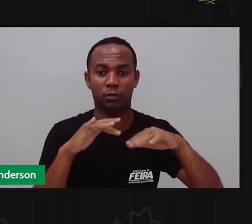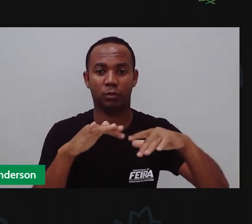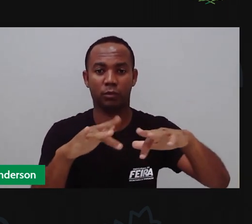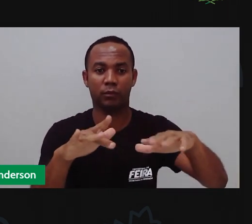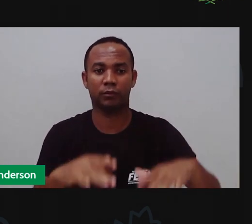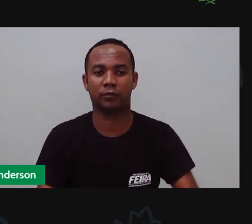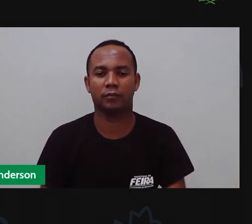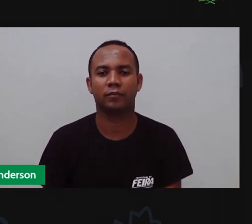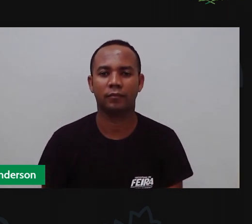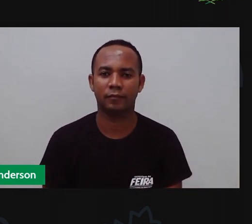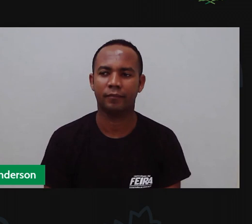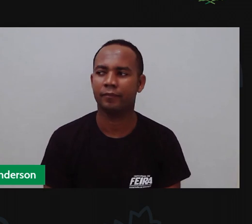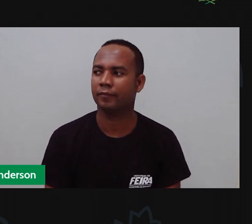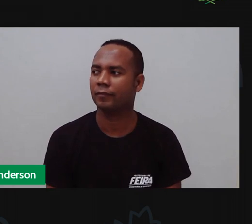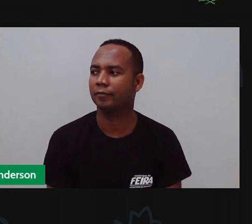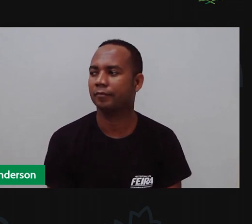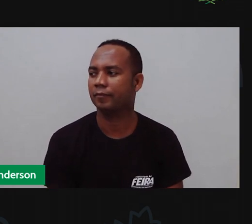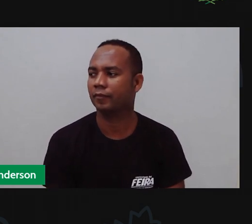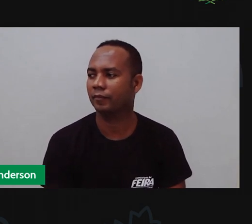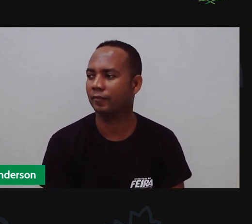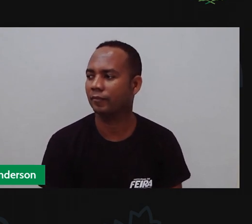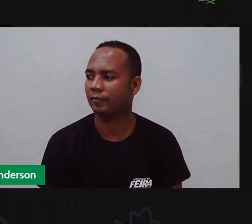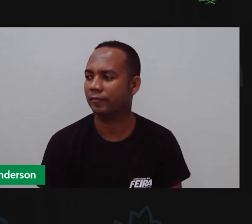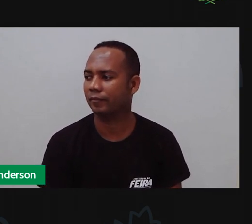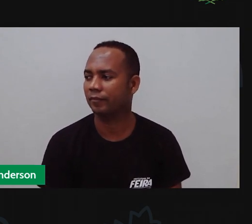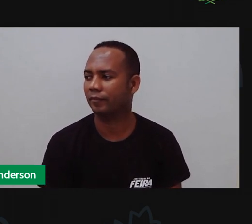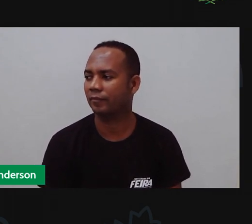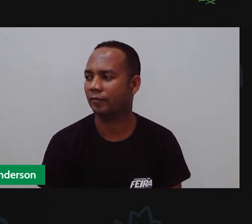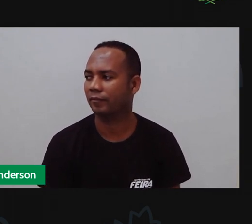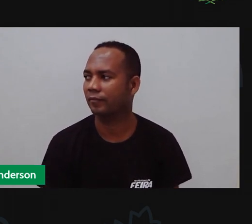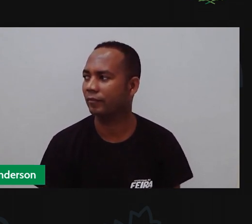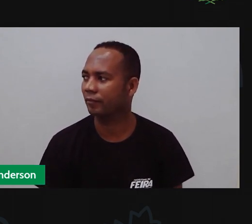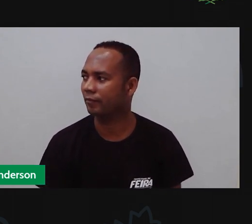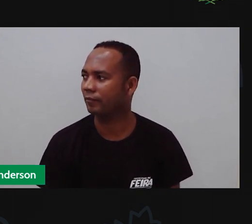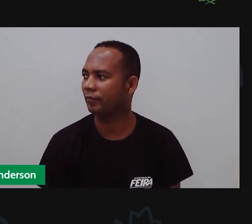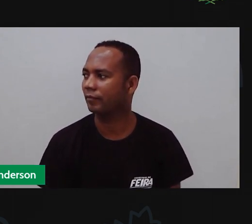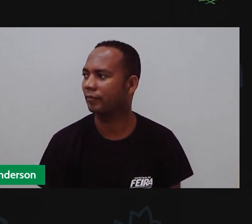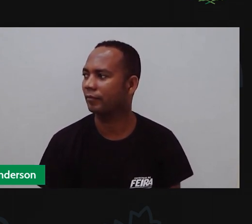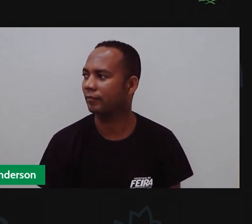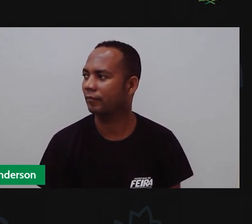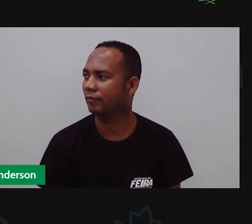Multidão, multidão. Multidão. Pronto. Tem mais um aqui para você. Levanta a mão.